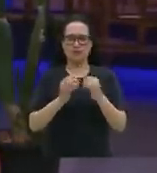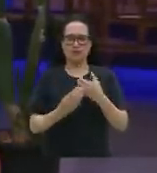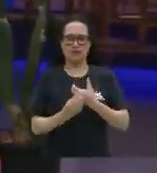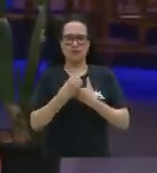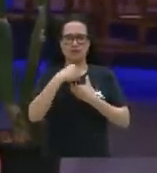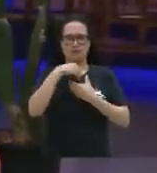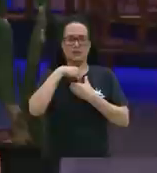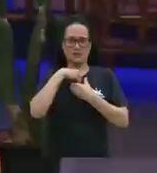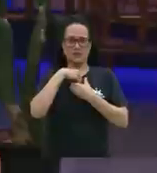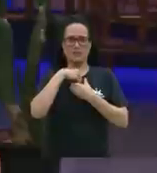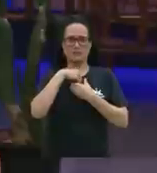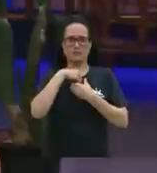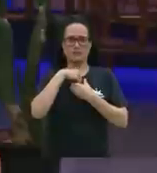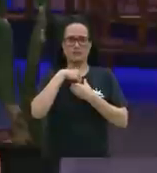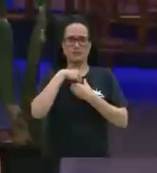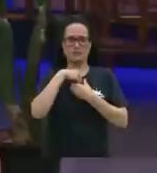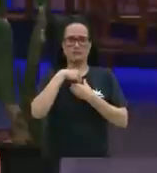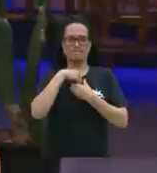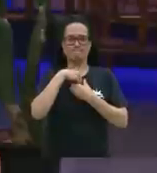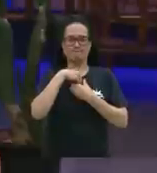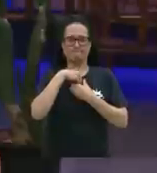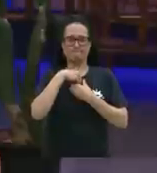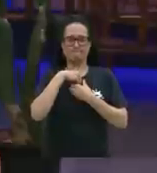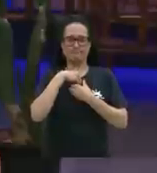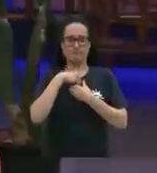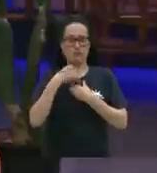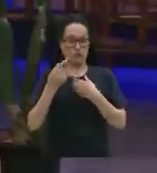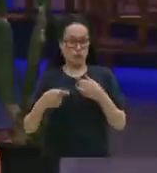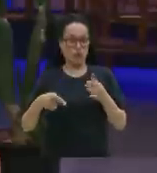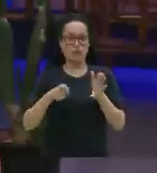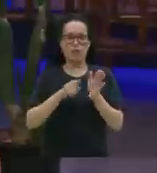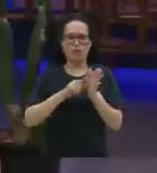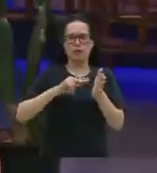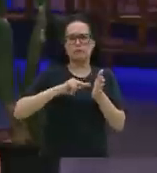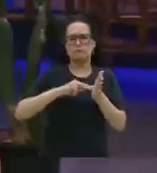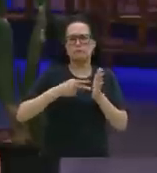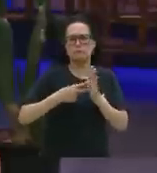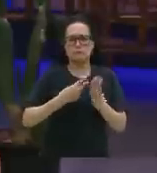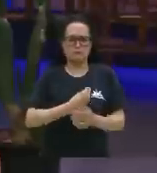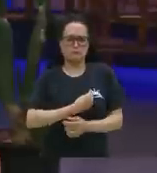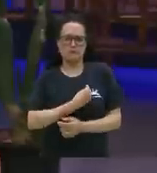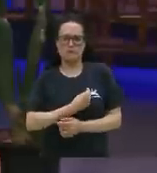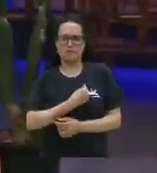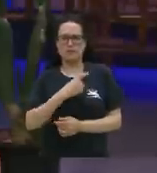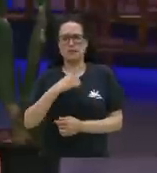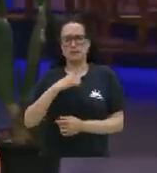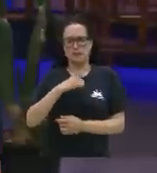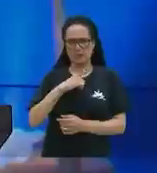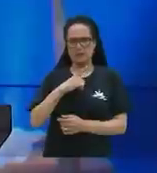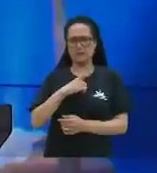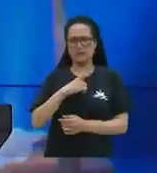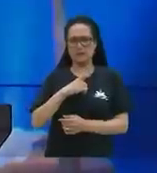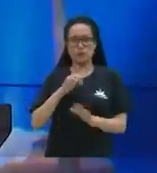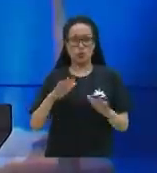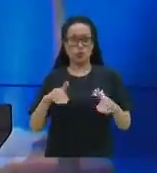Jesus volta a dar sentido a uma vida, quando ele cura uma